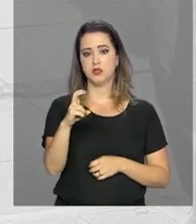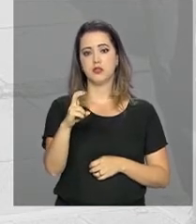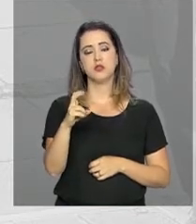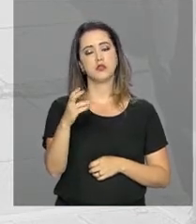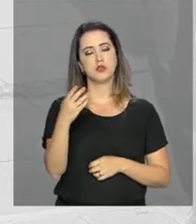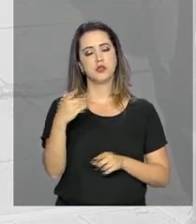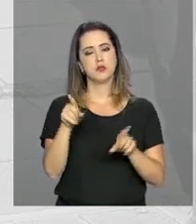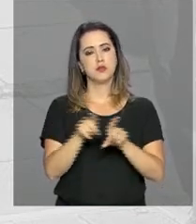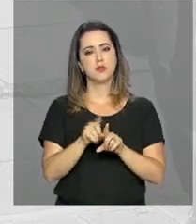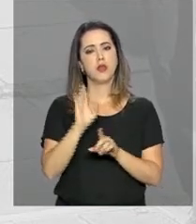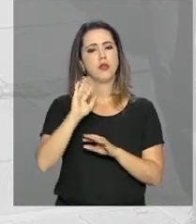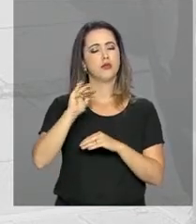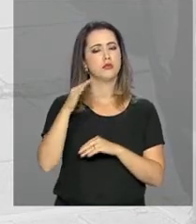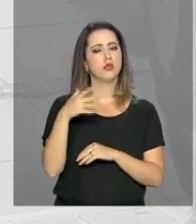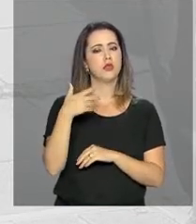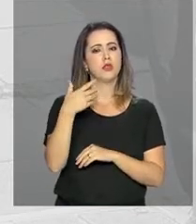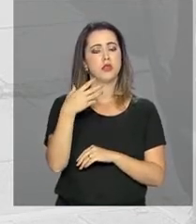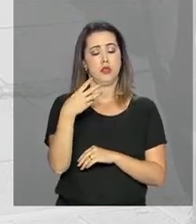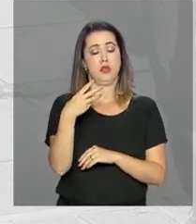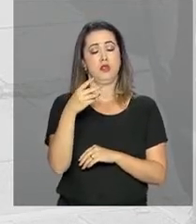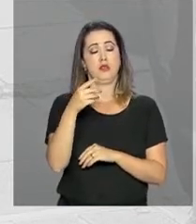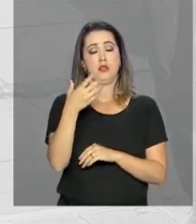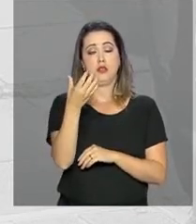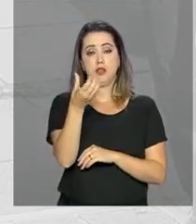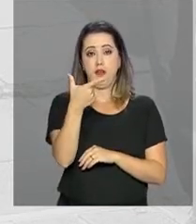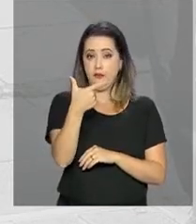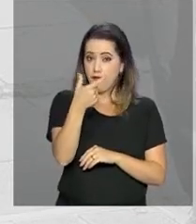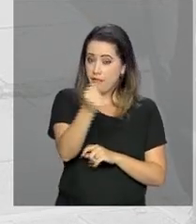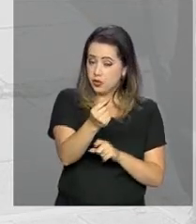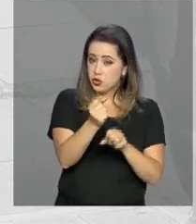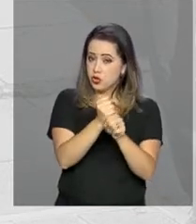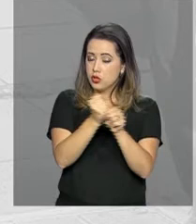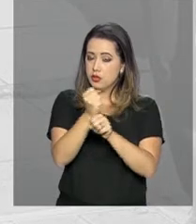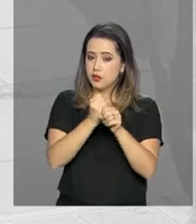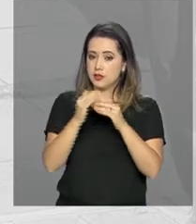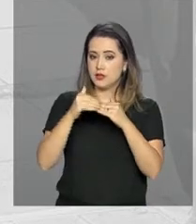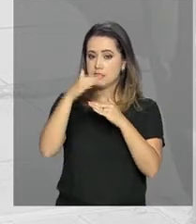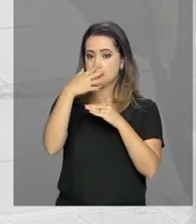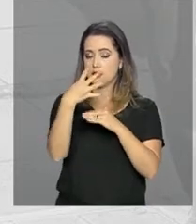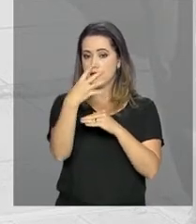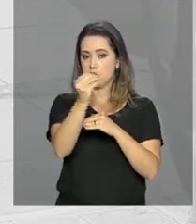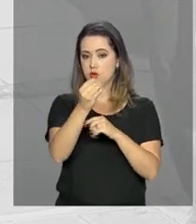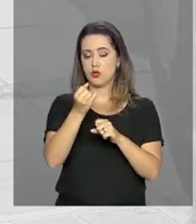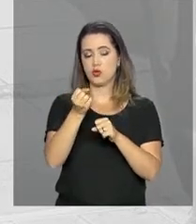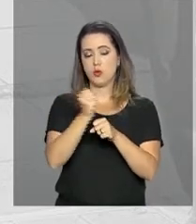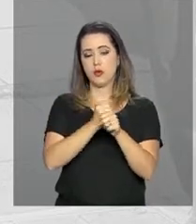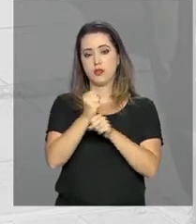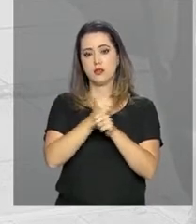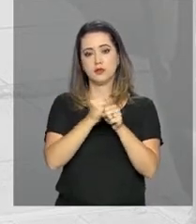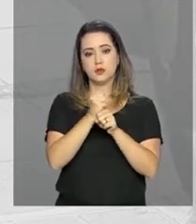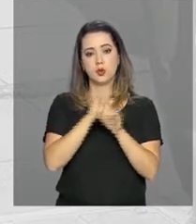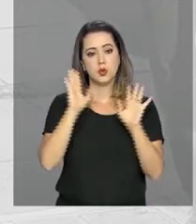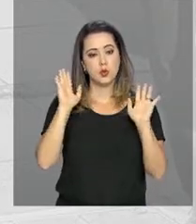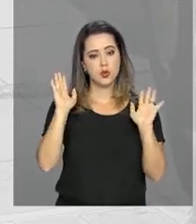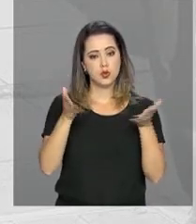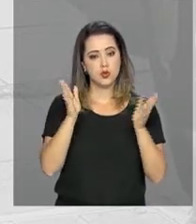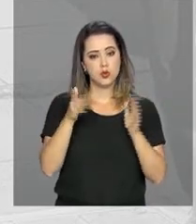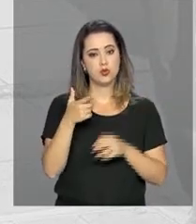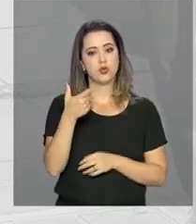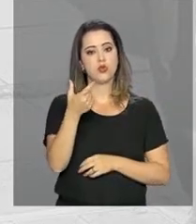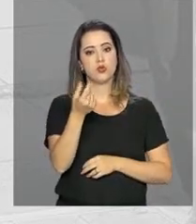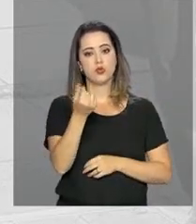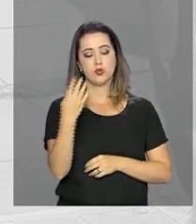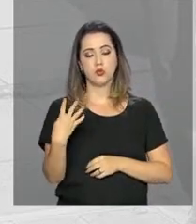20 anos em 2037 deve passar dos 40 hoje já somos 208 milhões de